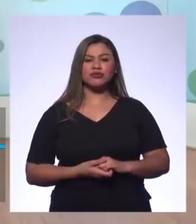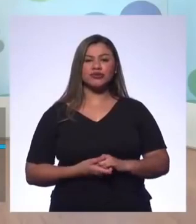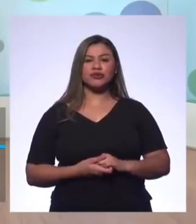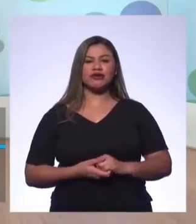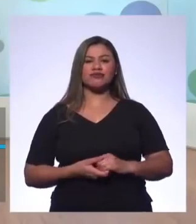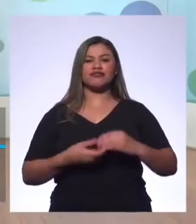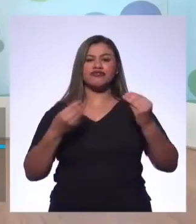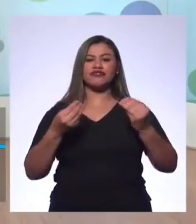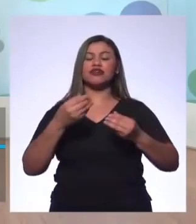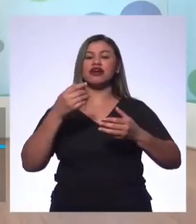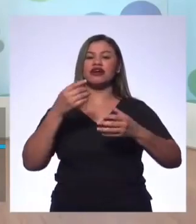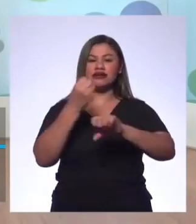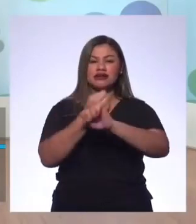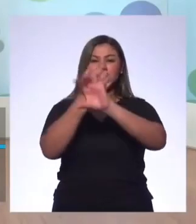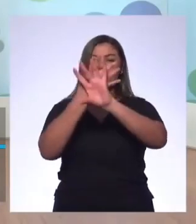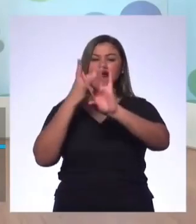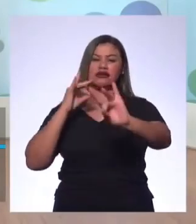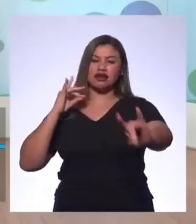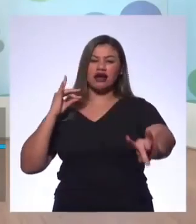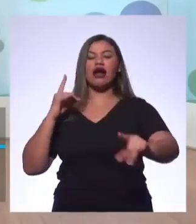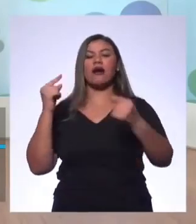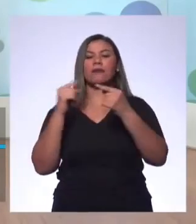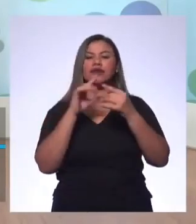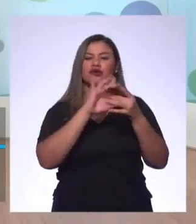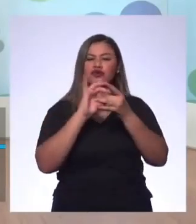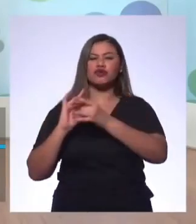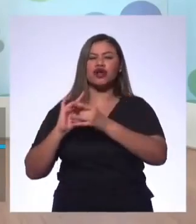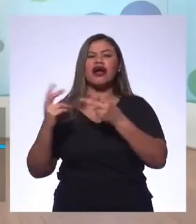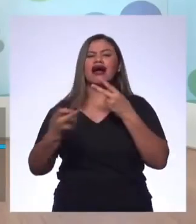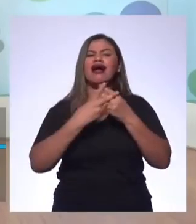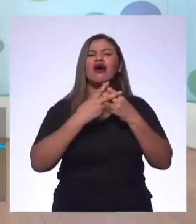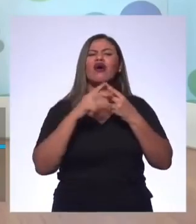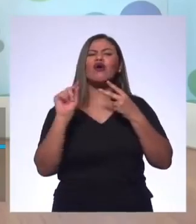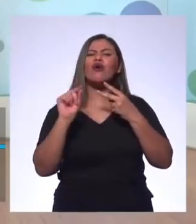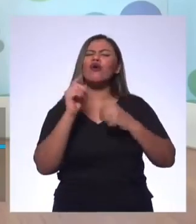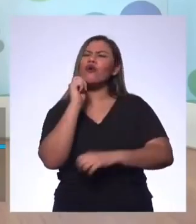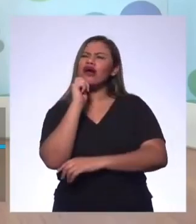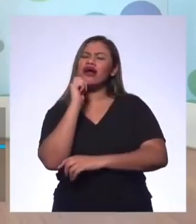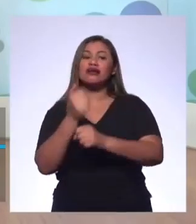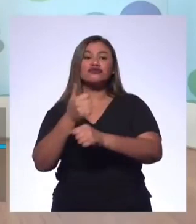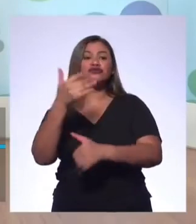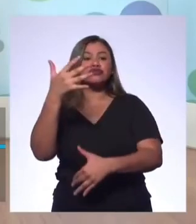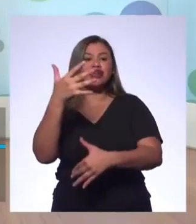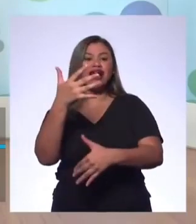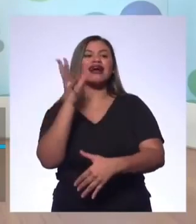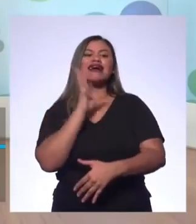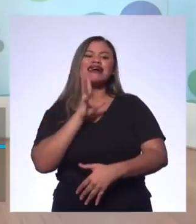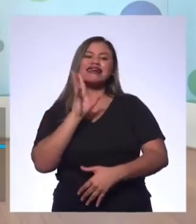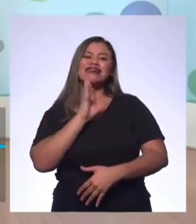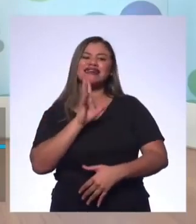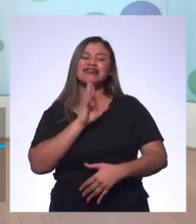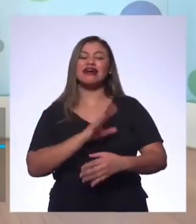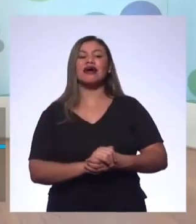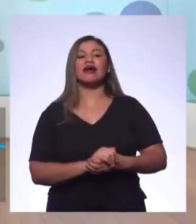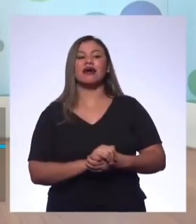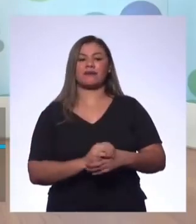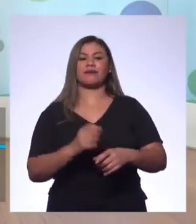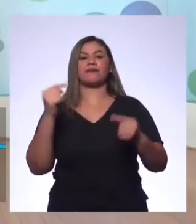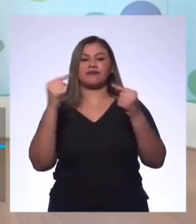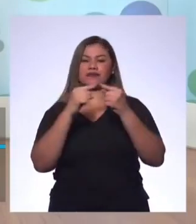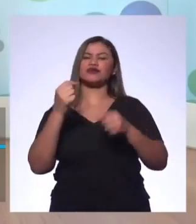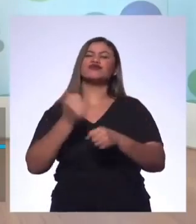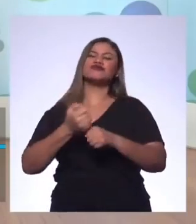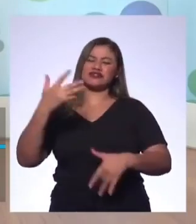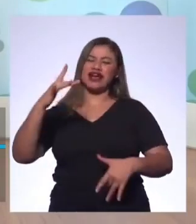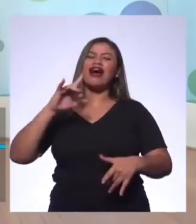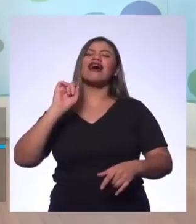nesse contexto remoto, não é? Sim. Que foi, qual era a sua hashtag? Era do chat. É, do chat. Legal, era do né? Na verdade, era para o chat,